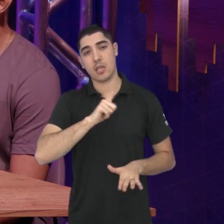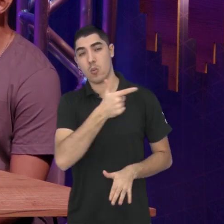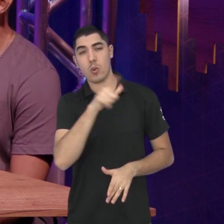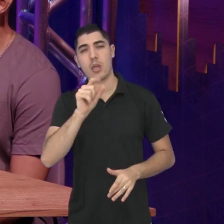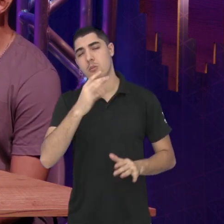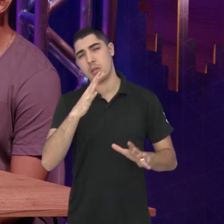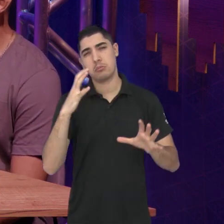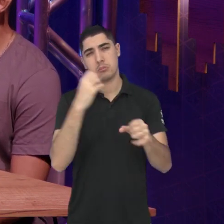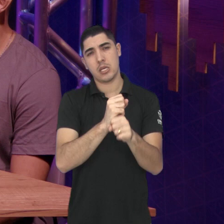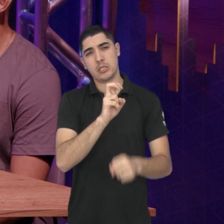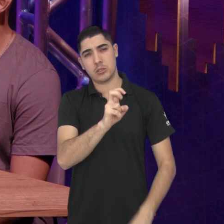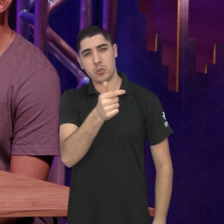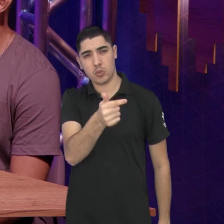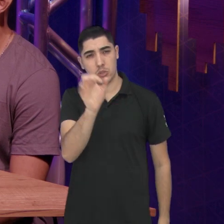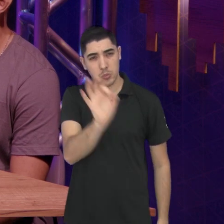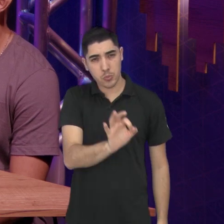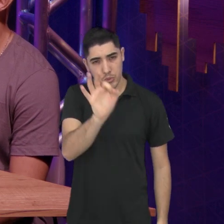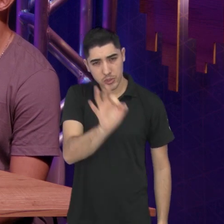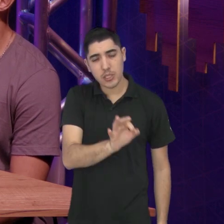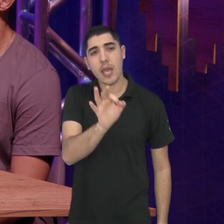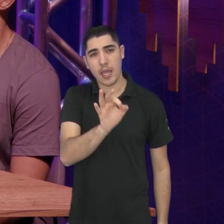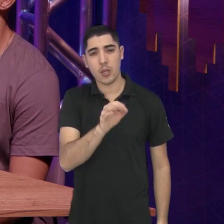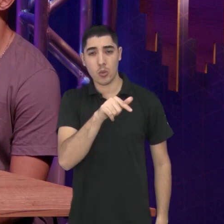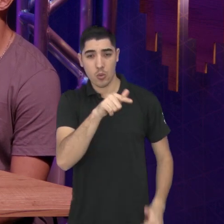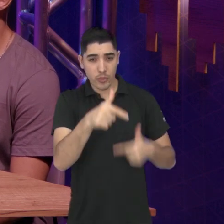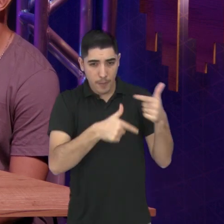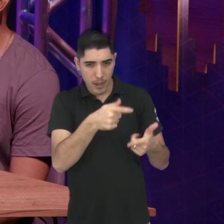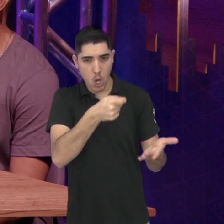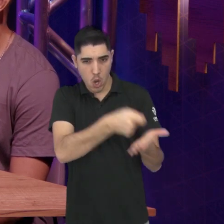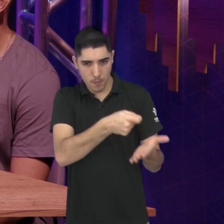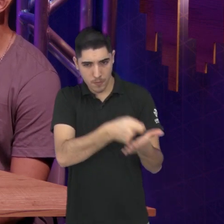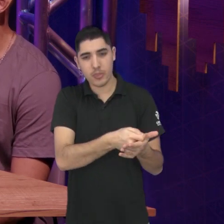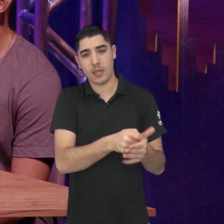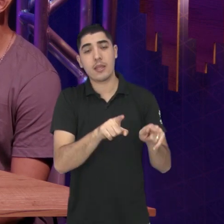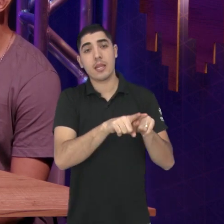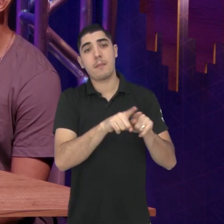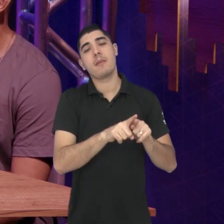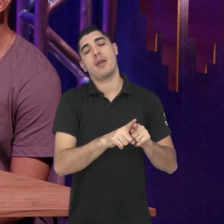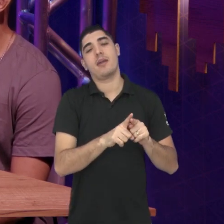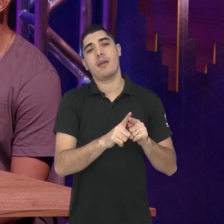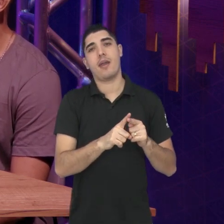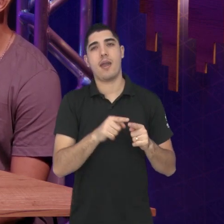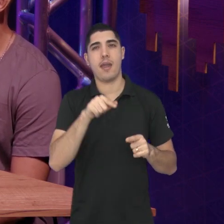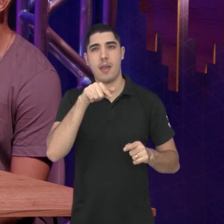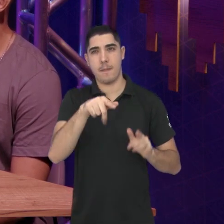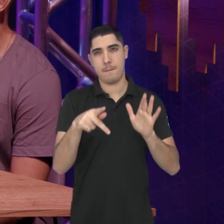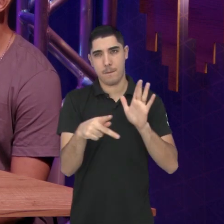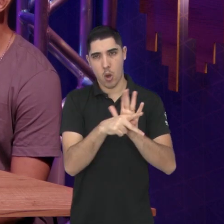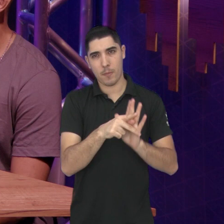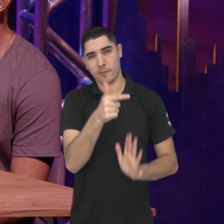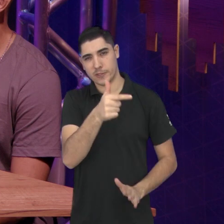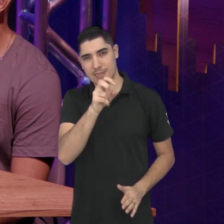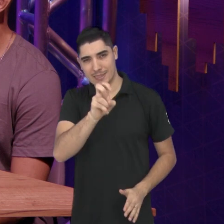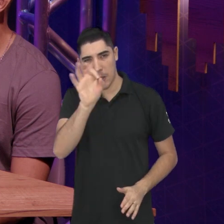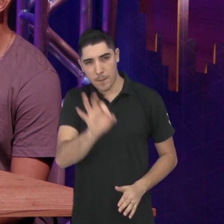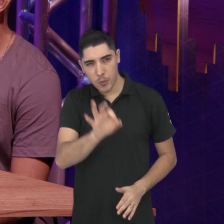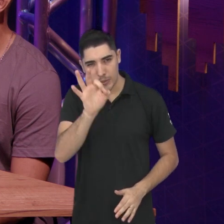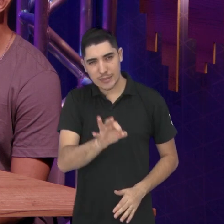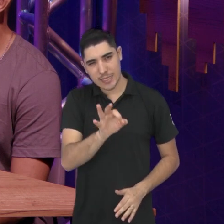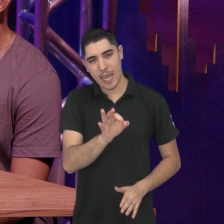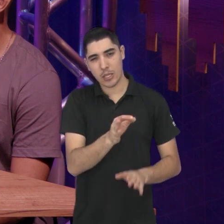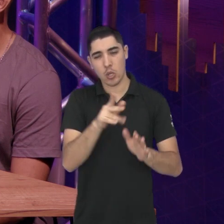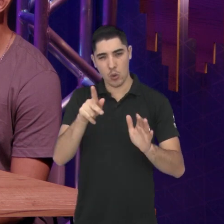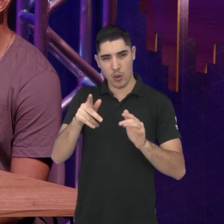é assim, mais da metade, né, 52% de todos os casos de trabalho forçado e 1/4 de todos os casamentos forçados